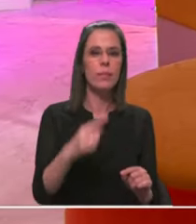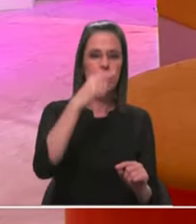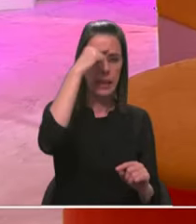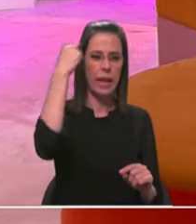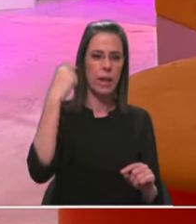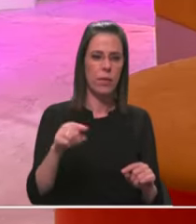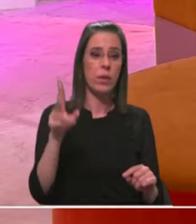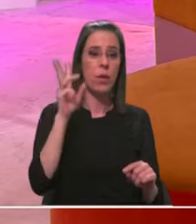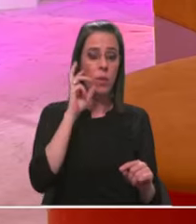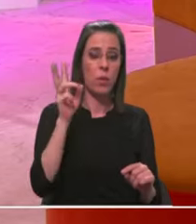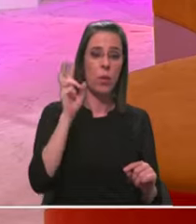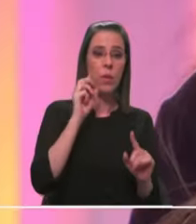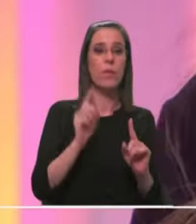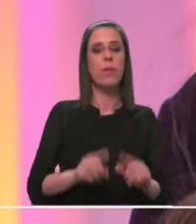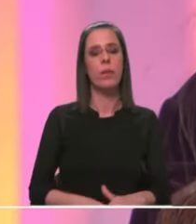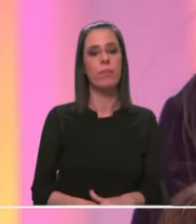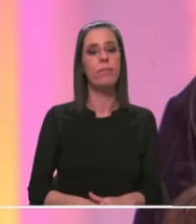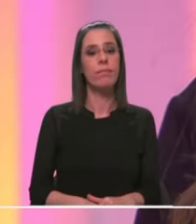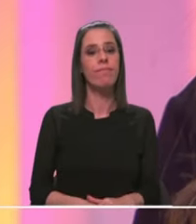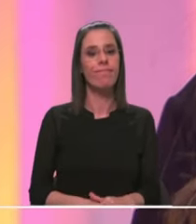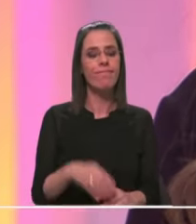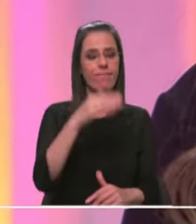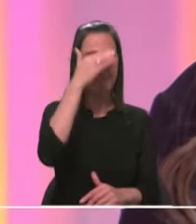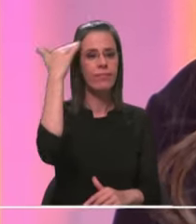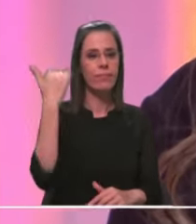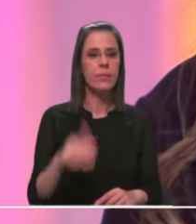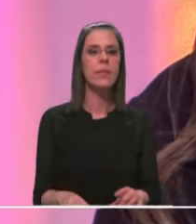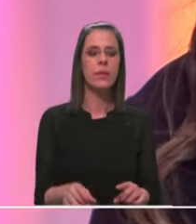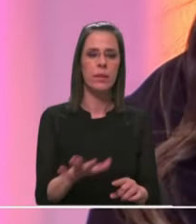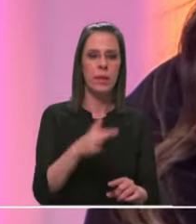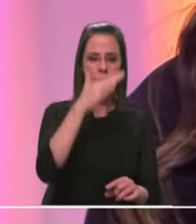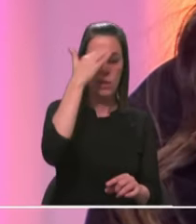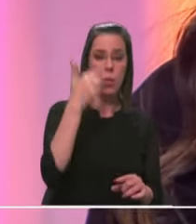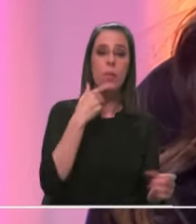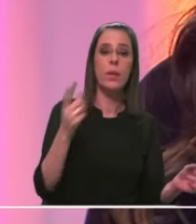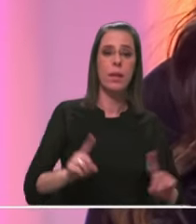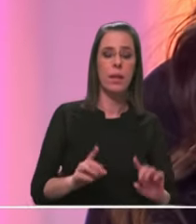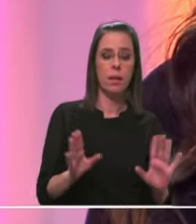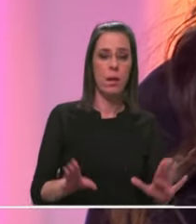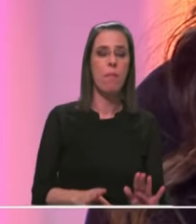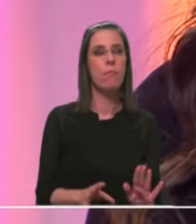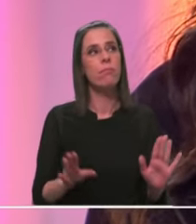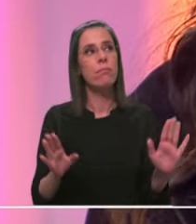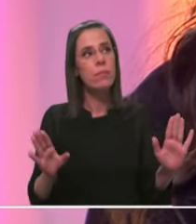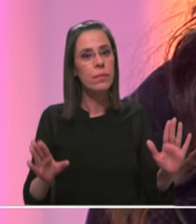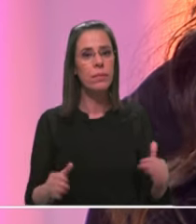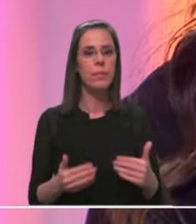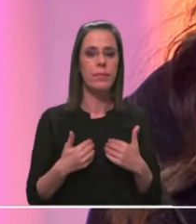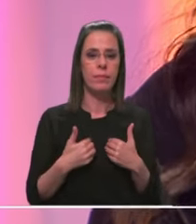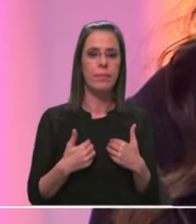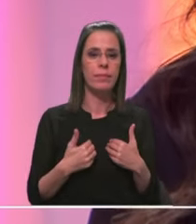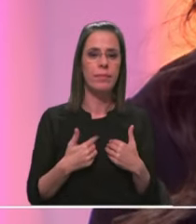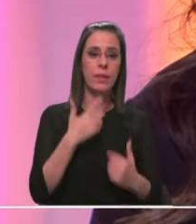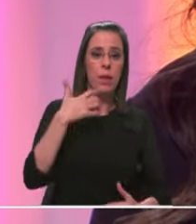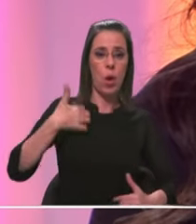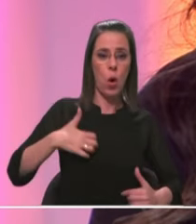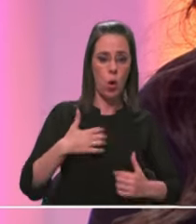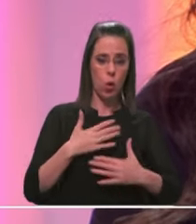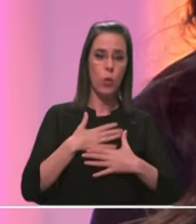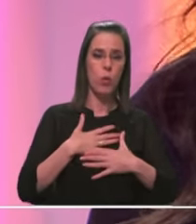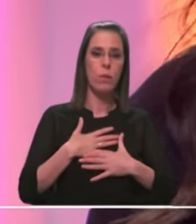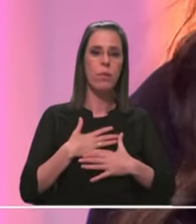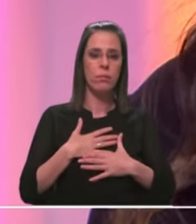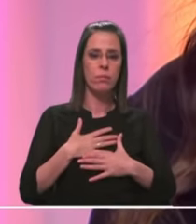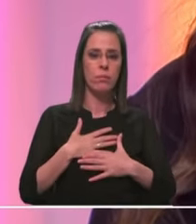ouvir aquilo que ouviu. Sim, foi duro. Foi uma situação dura, não digo que não. Mas eu orgulho-me